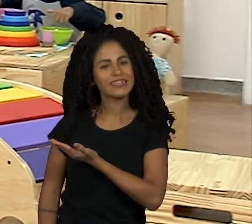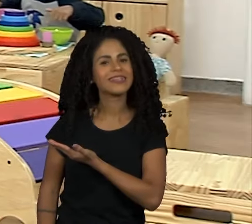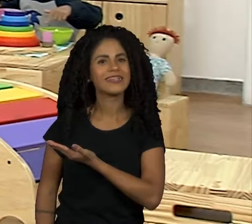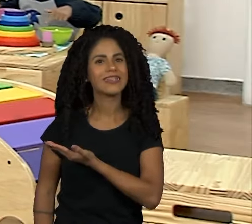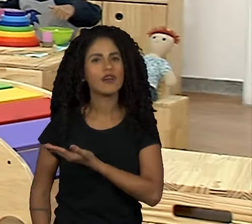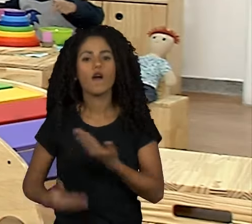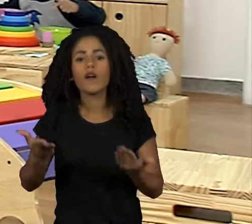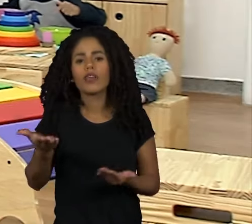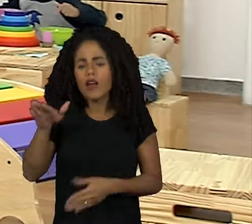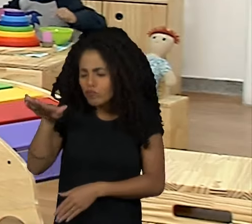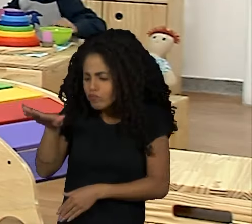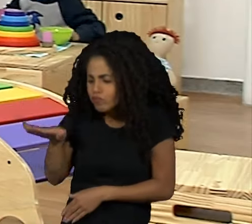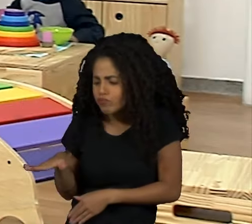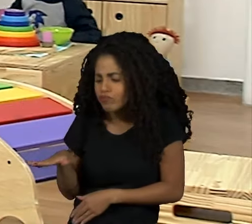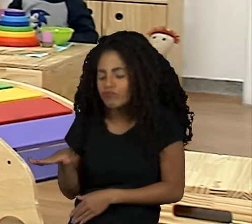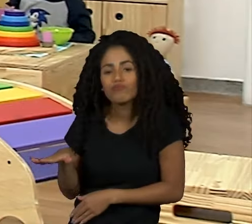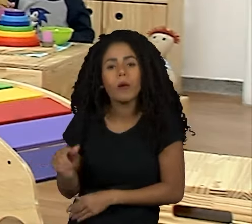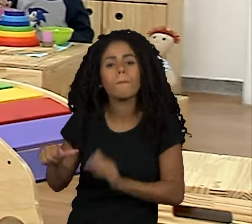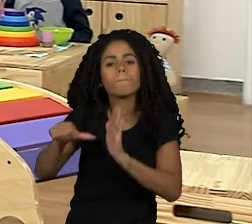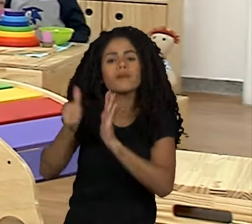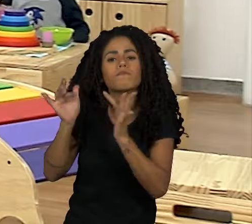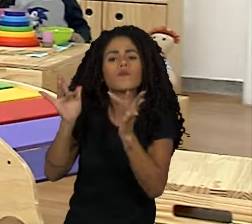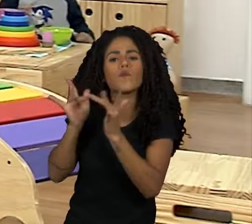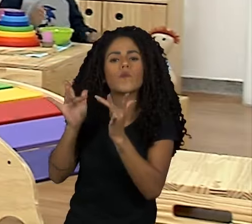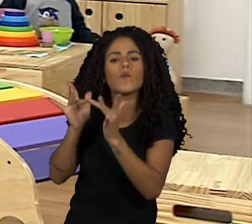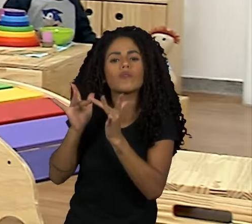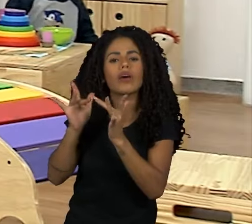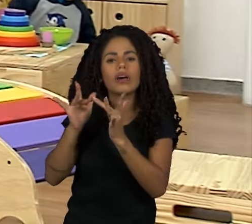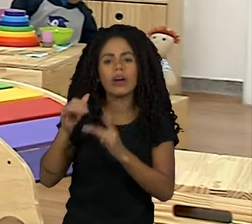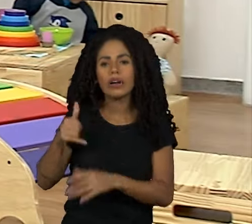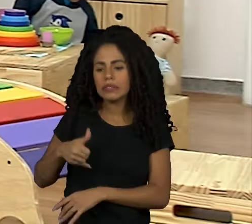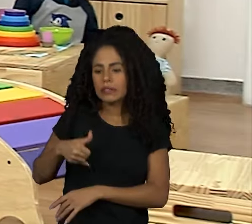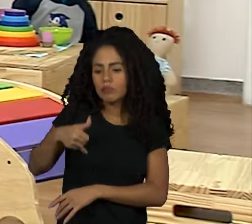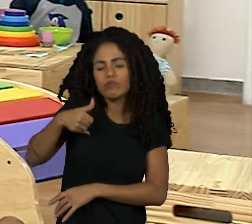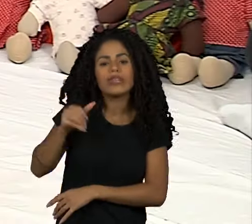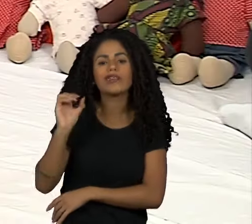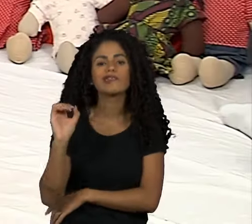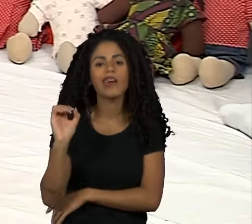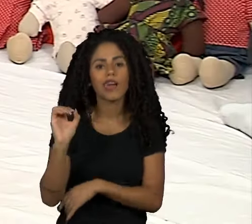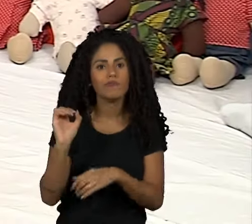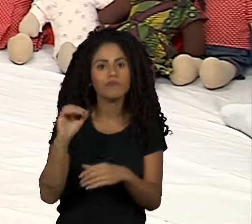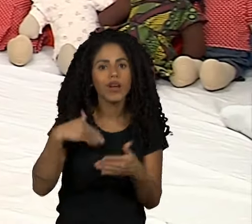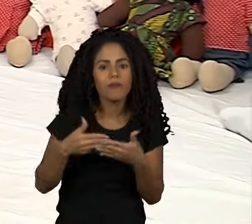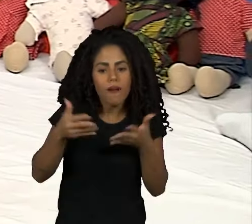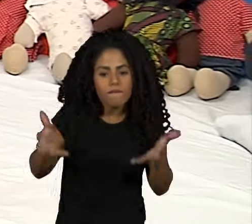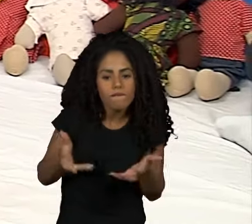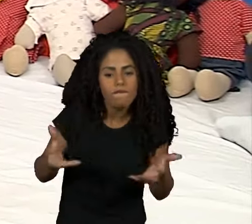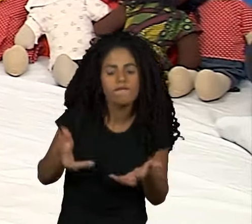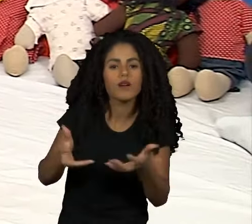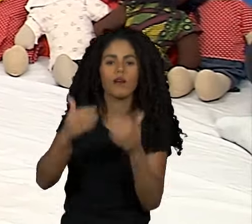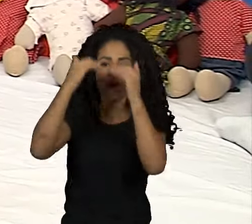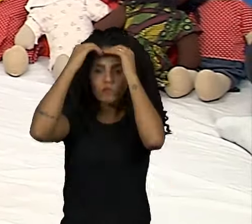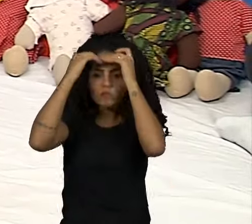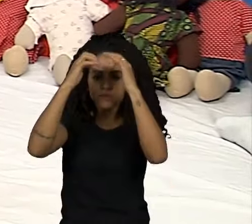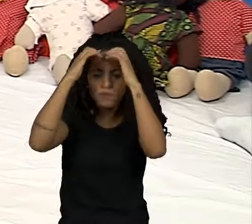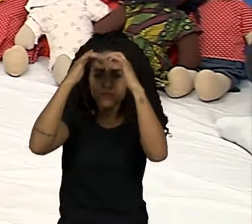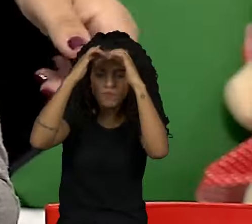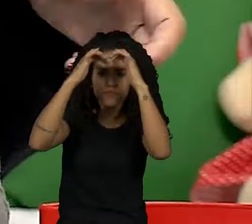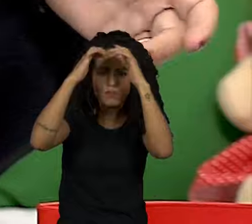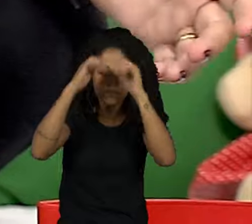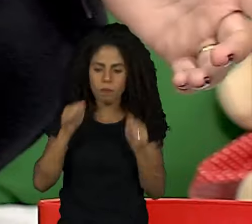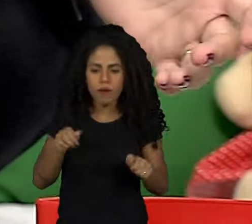primeiríssima infância, então é lá dos bebezinhos que nem tem um ano ainda de vida, né, para você estimular tanto o aspecto cognitivo, o